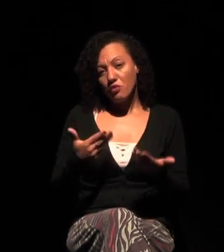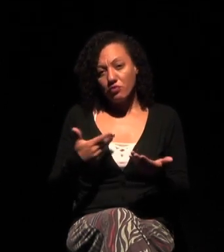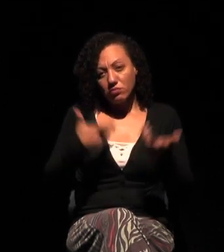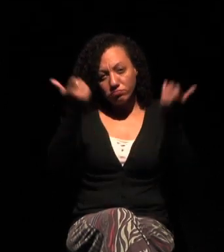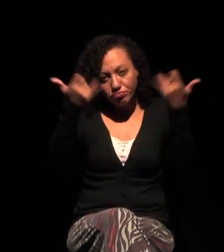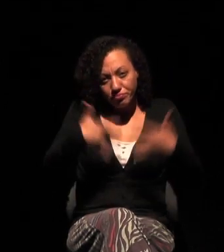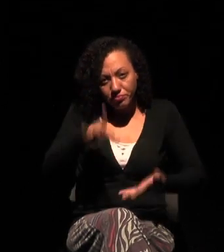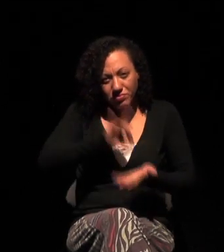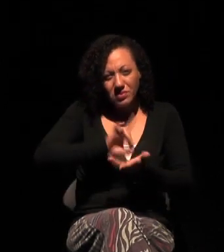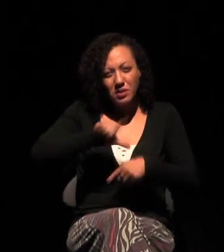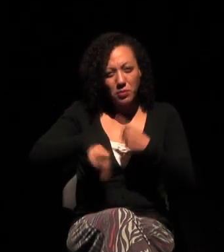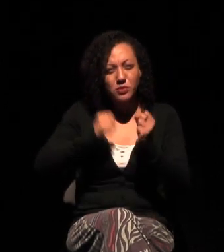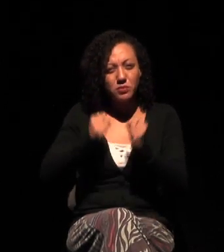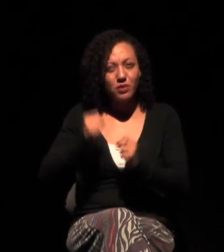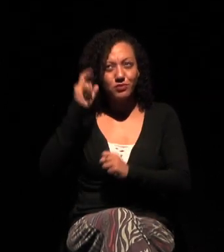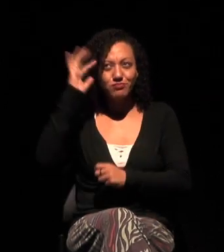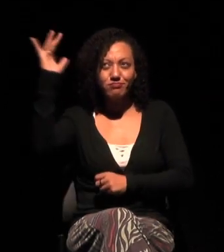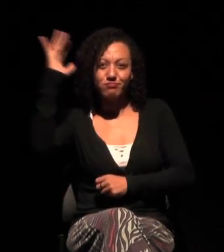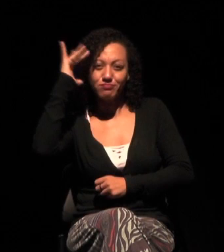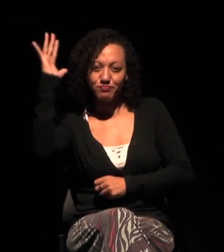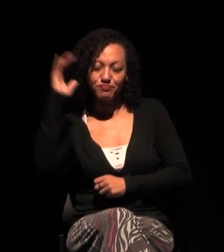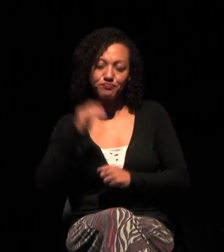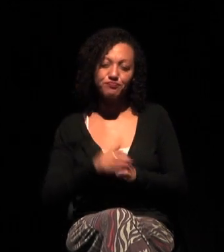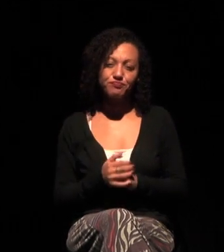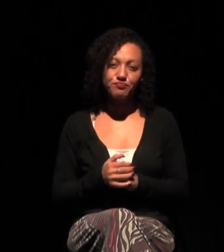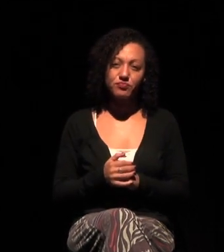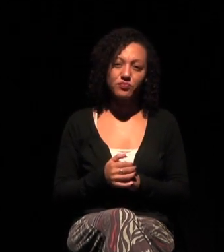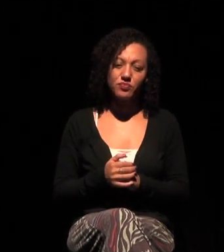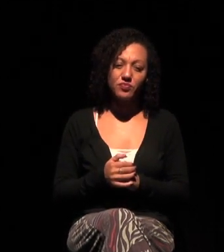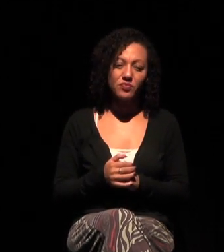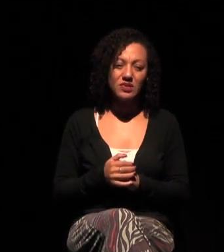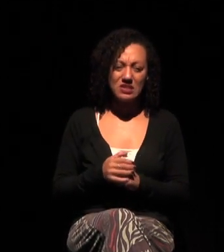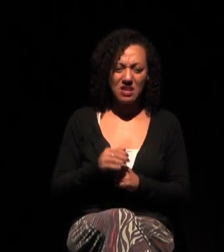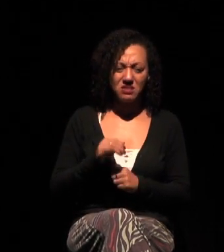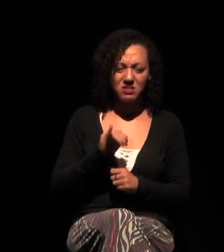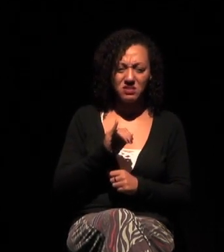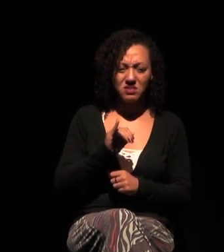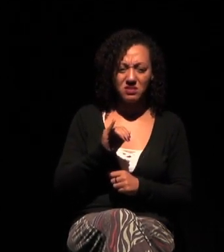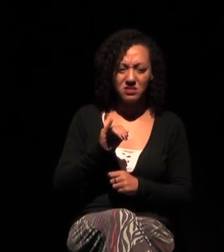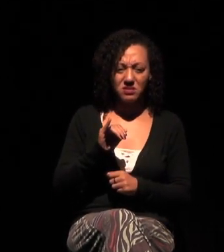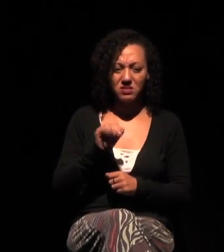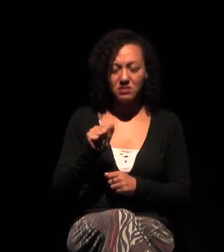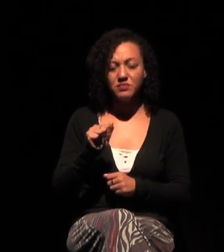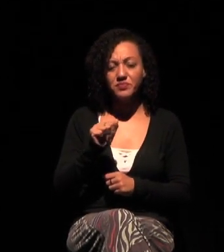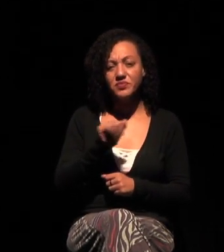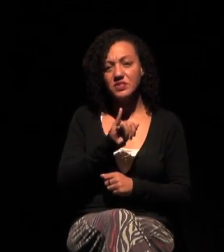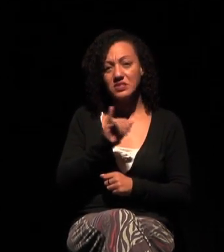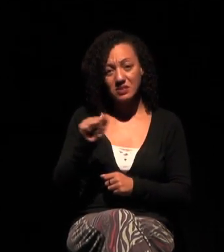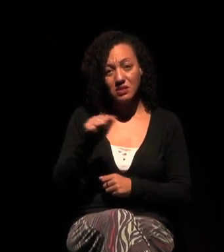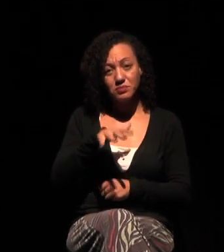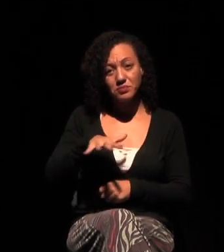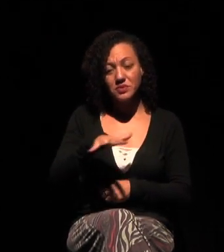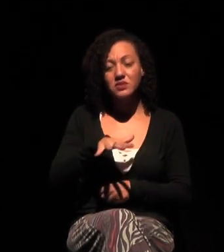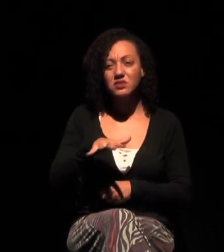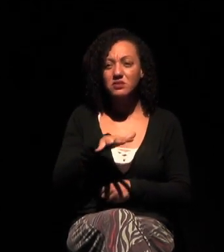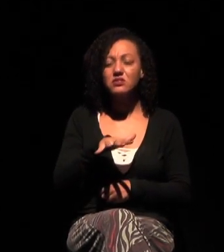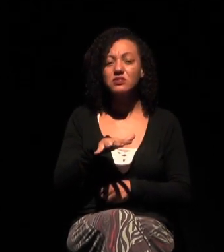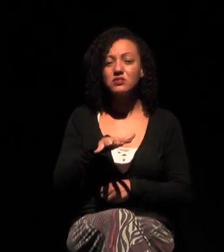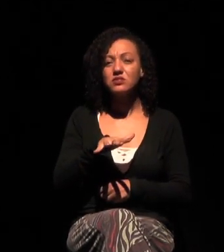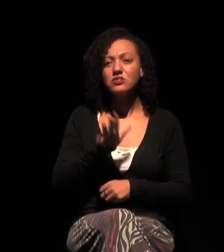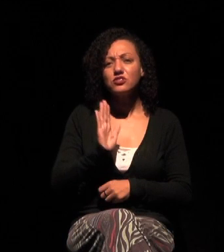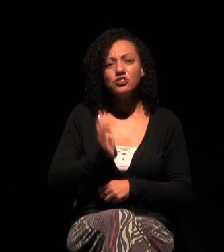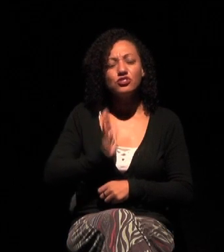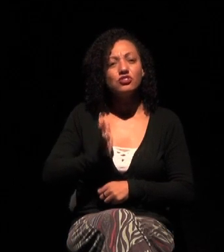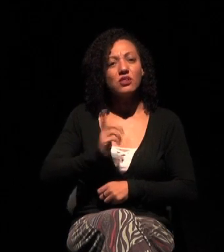for o caso mas vou falar um pouco sobre isso e eu acho que a tatá um é uma é uma área que já teve grandes momentos